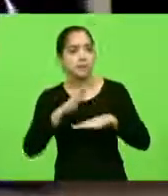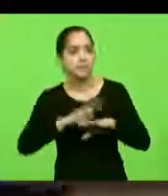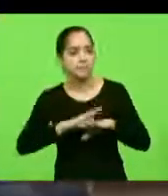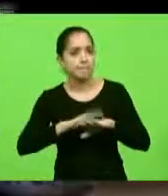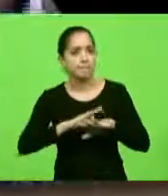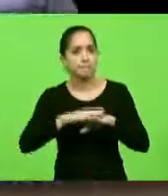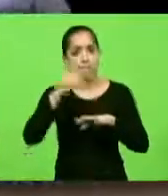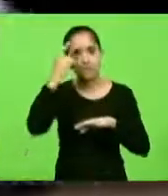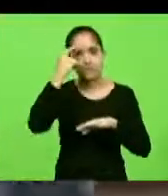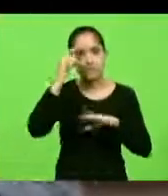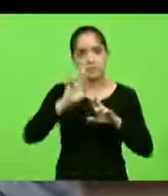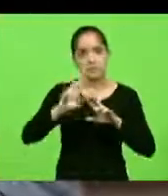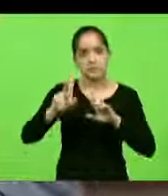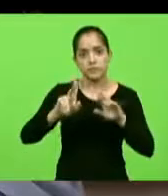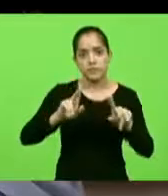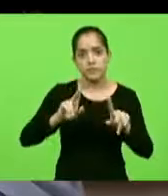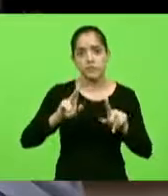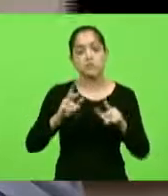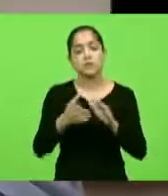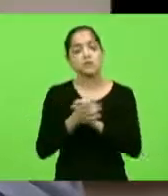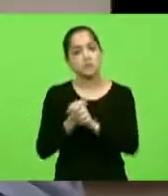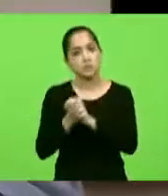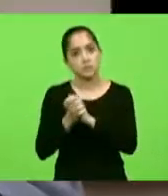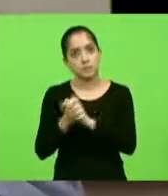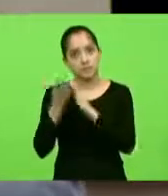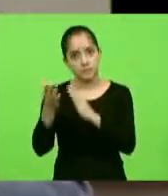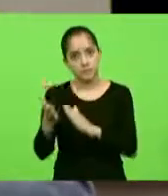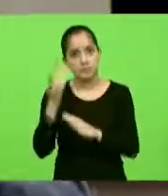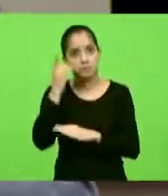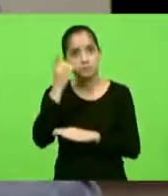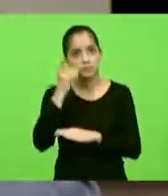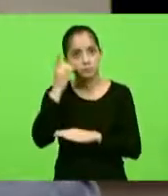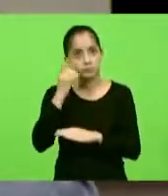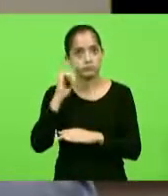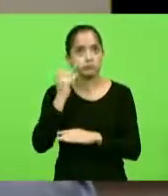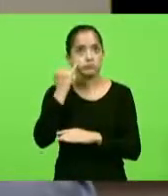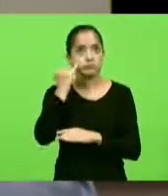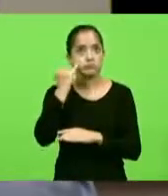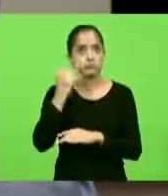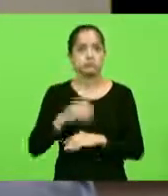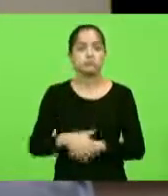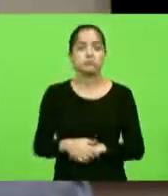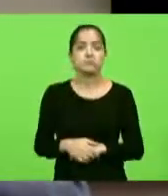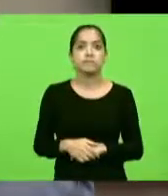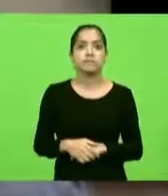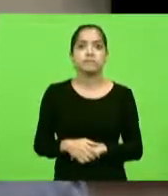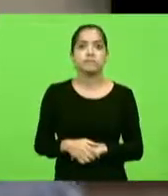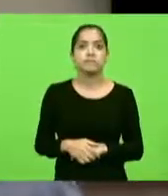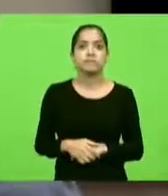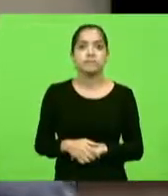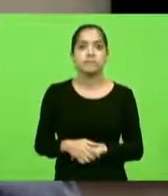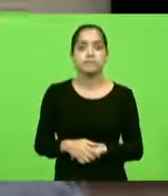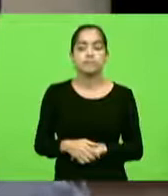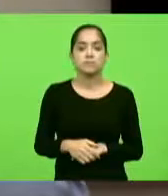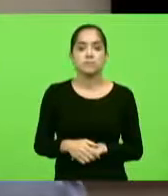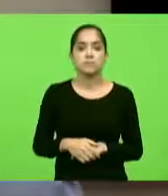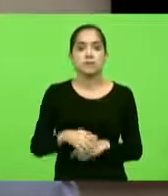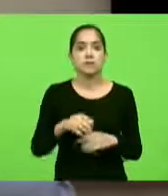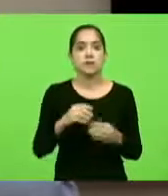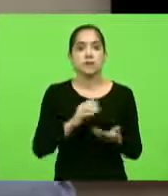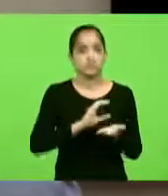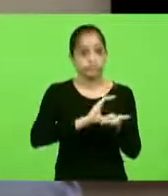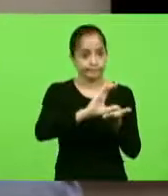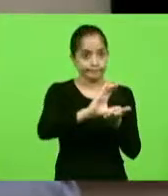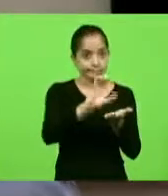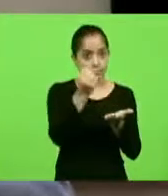pensamentos com o deputado Jessé, cumprimentá-lo pela sua atitude nesse momento. Disponibilizar 800 milhões no